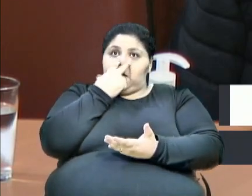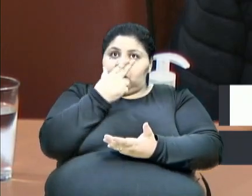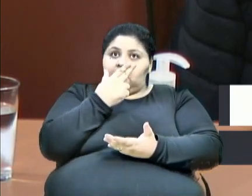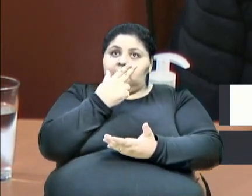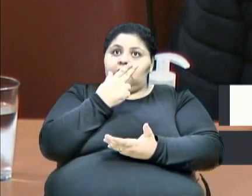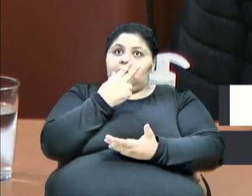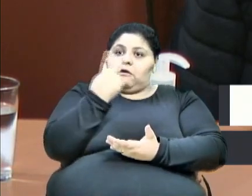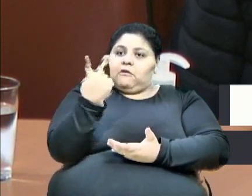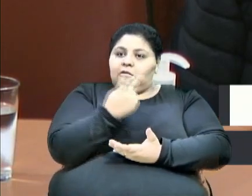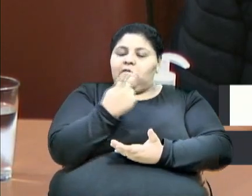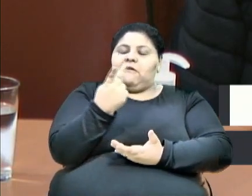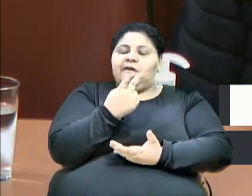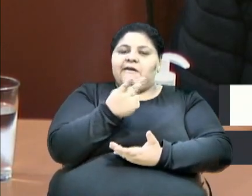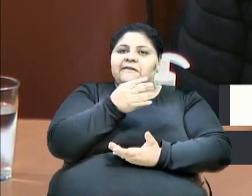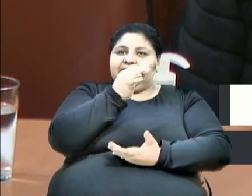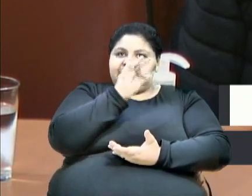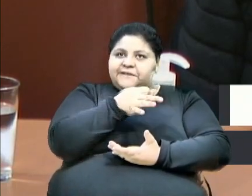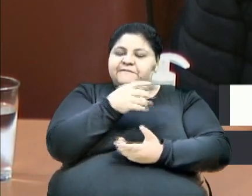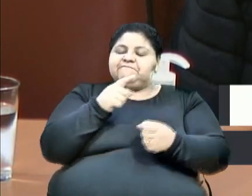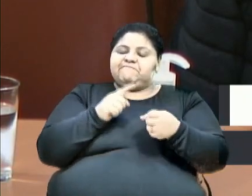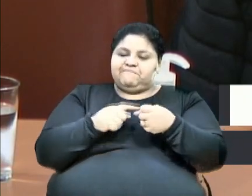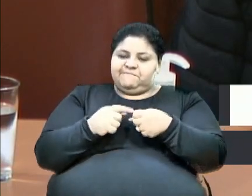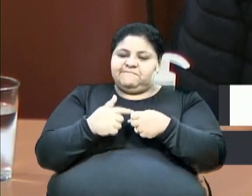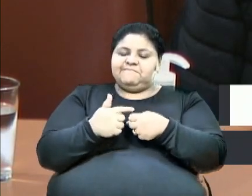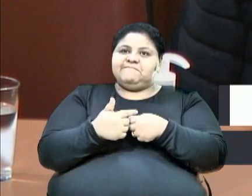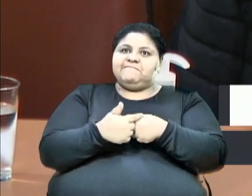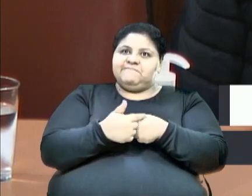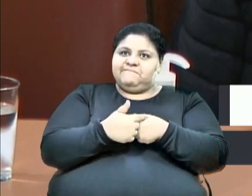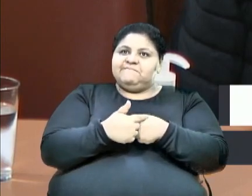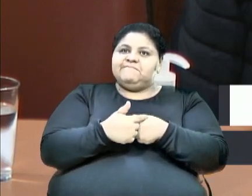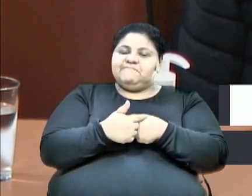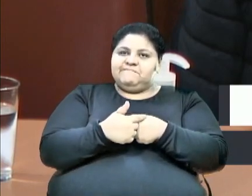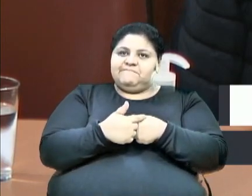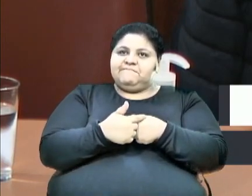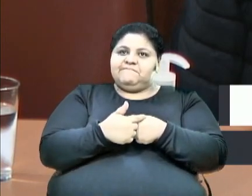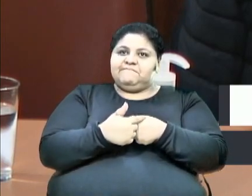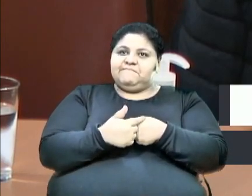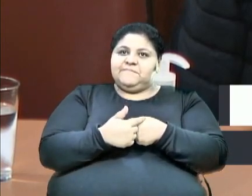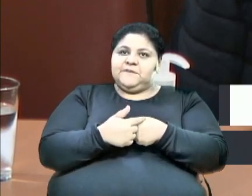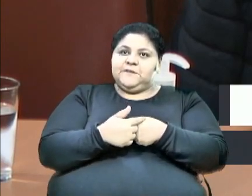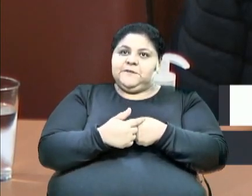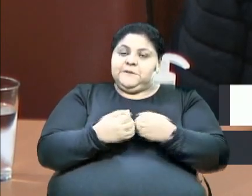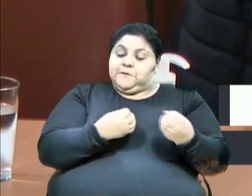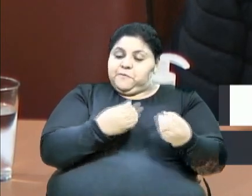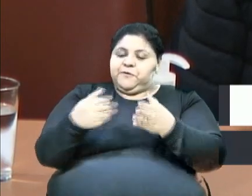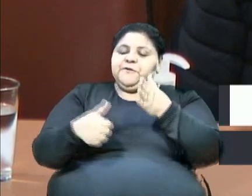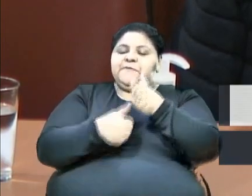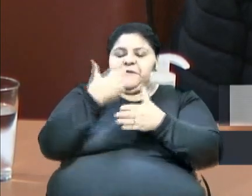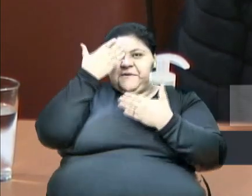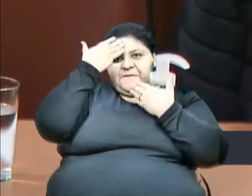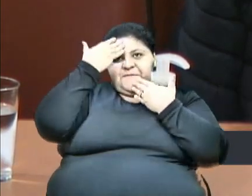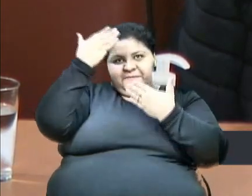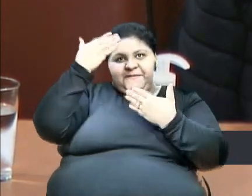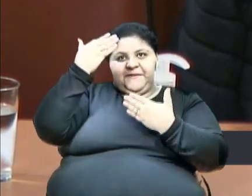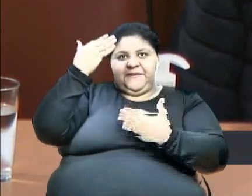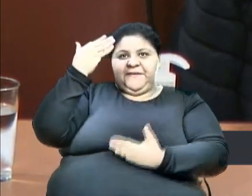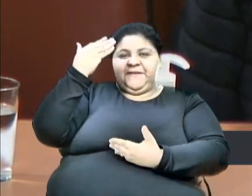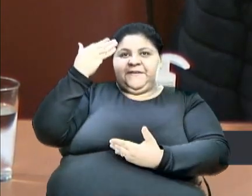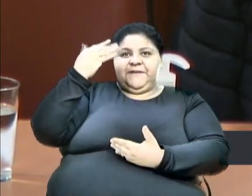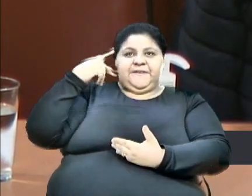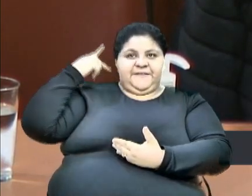Petrini, certamente a cidade estaria, né, muito melhor. Obrigado, vereador Xuxa. Obrigado,